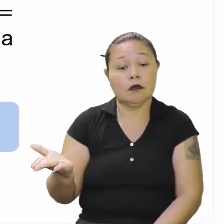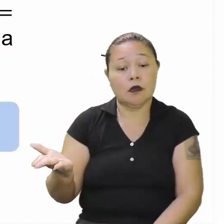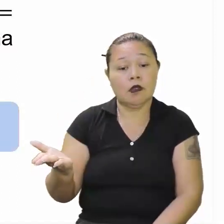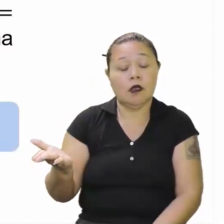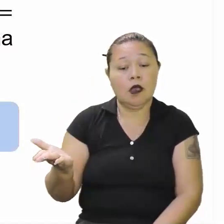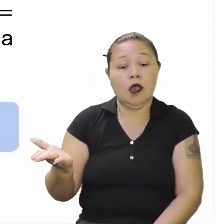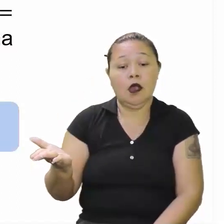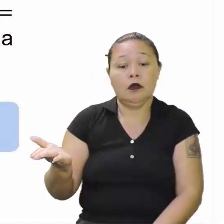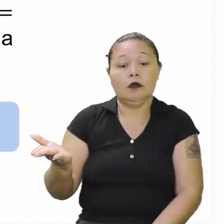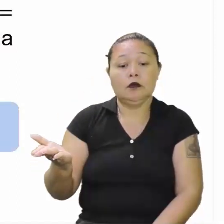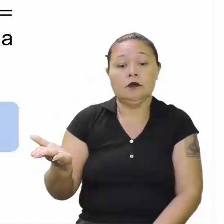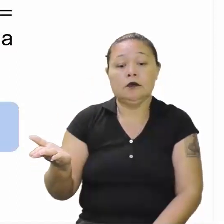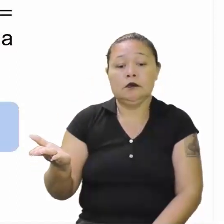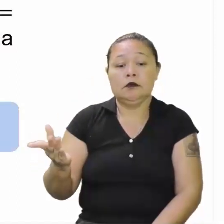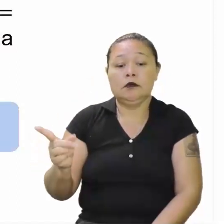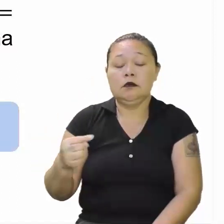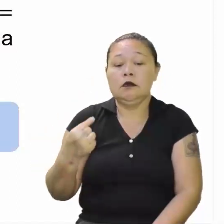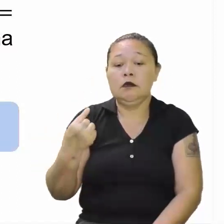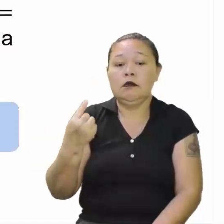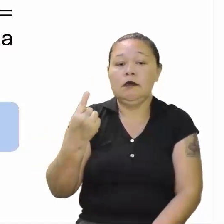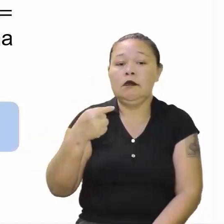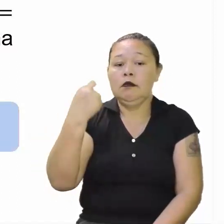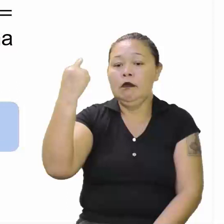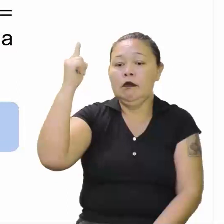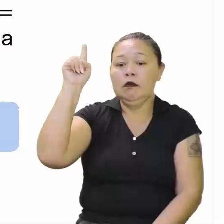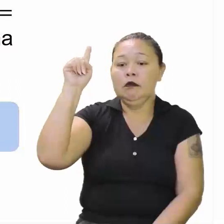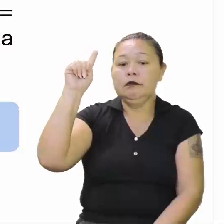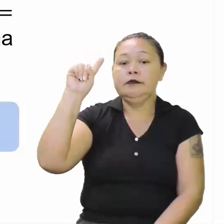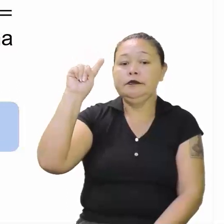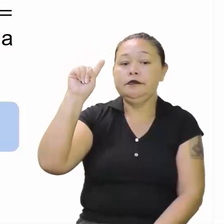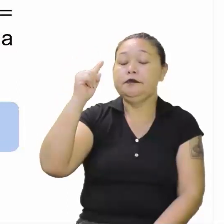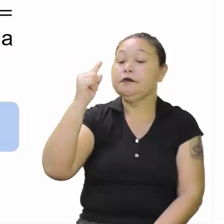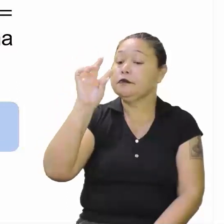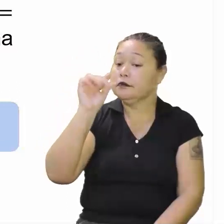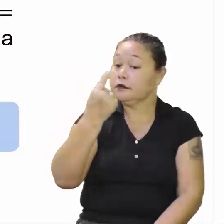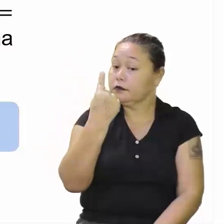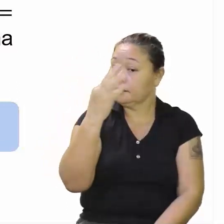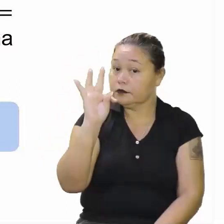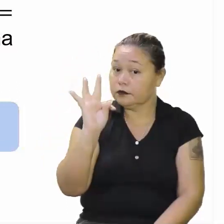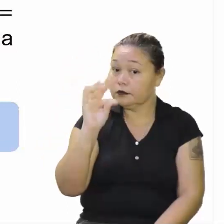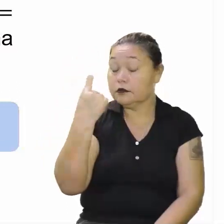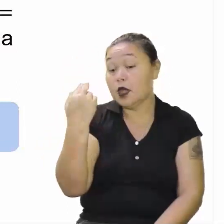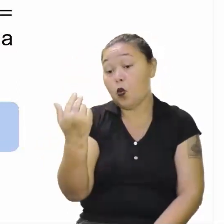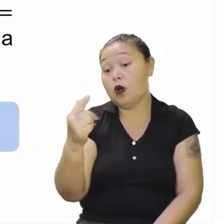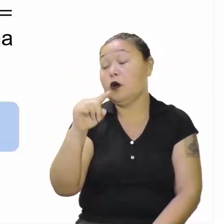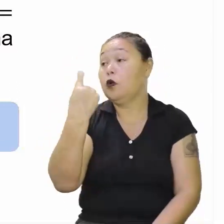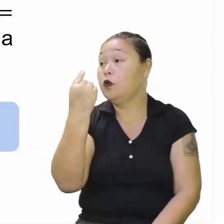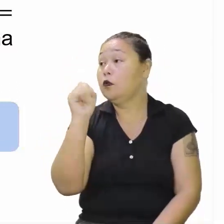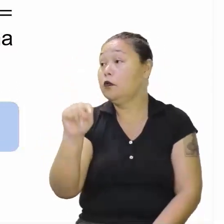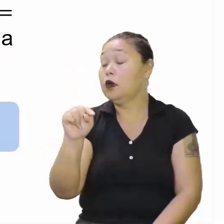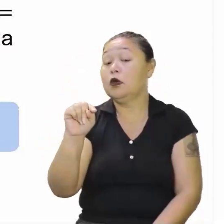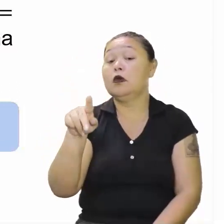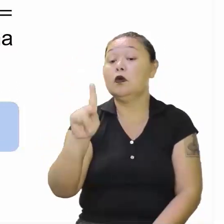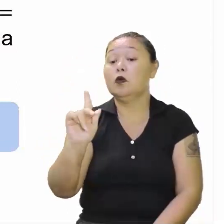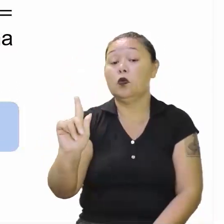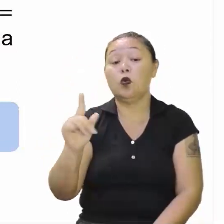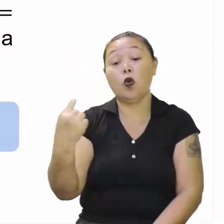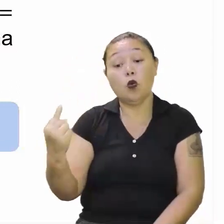Olha só, enquanto que uma tonelada é igual a 1000 quilogramas, 1